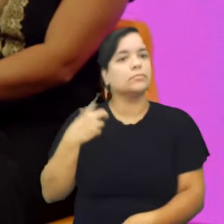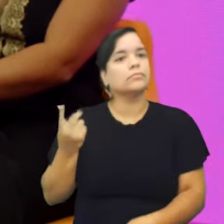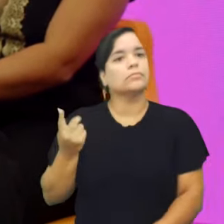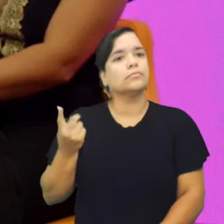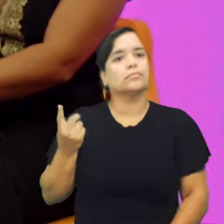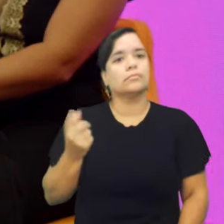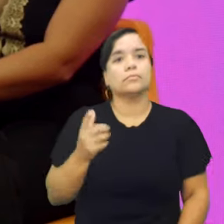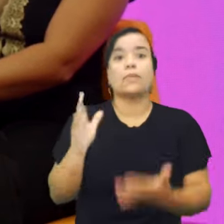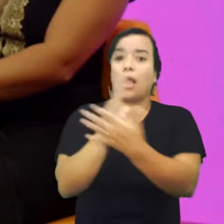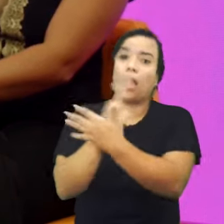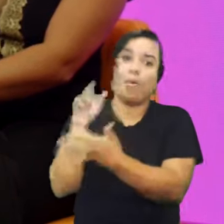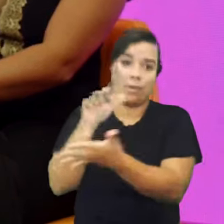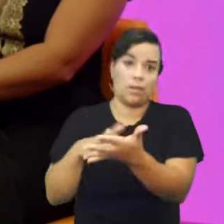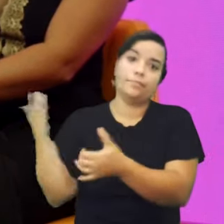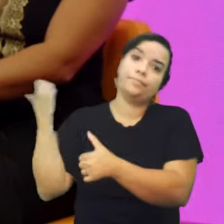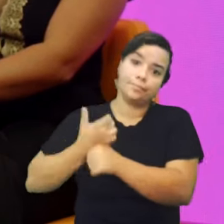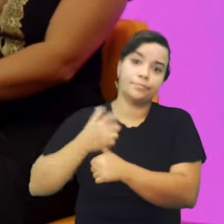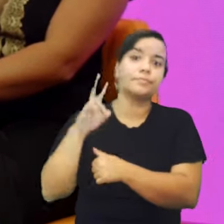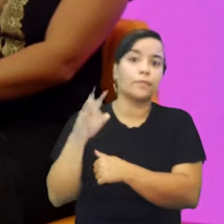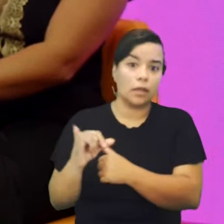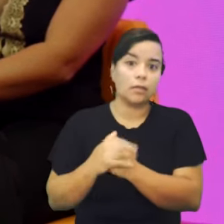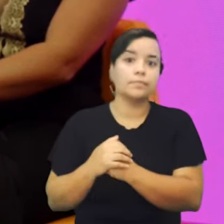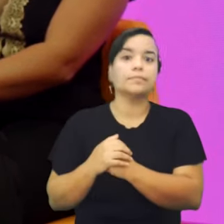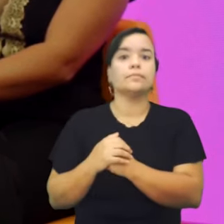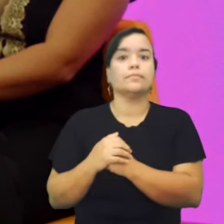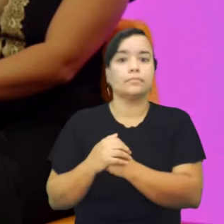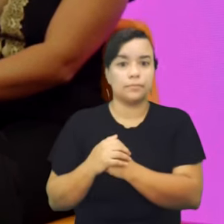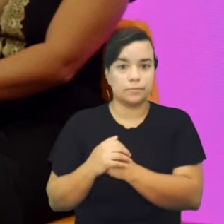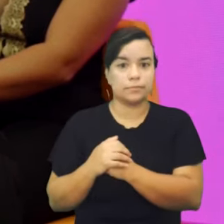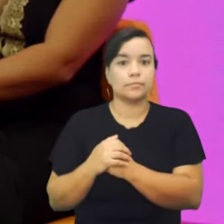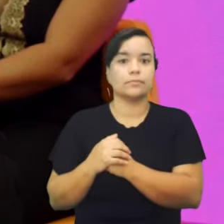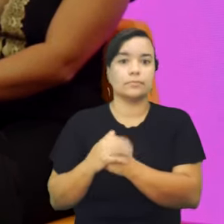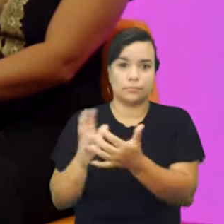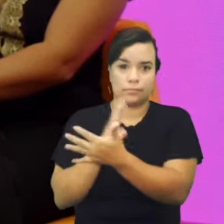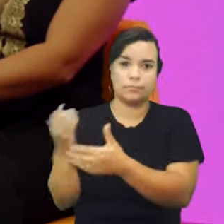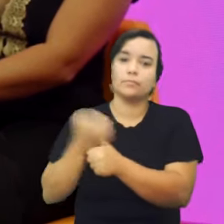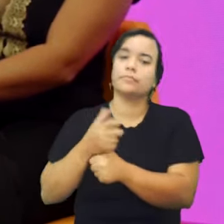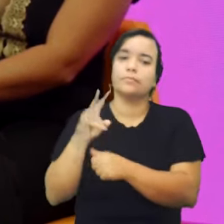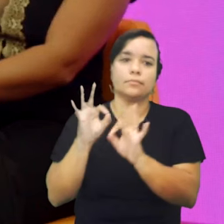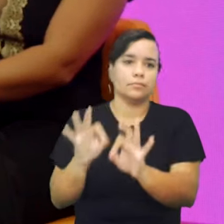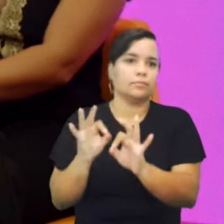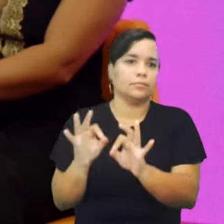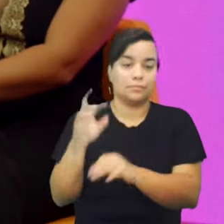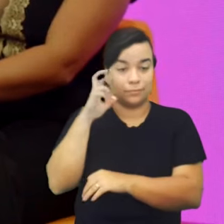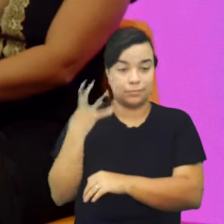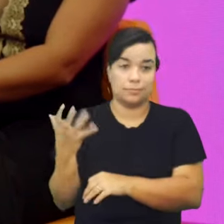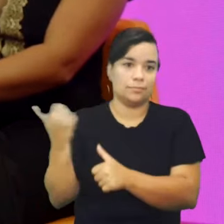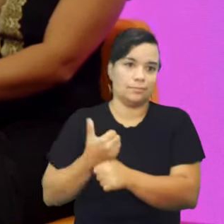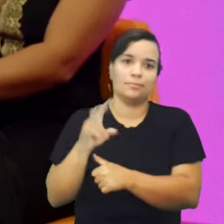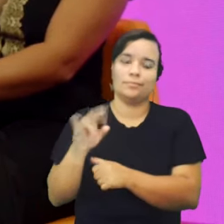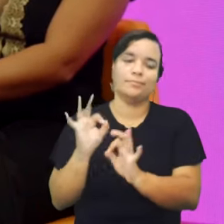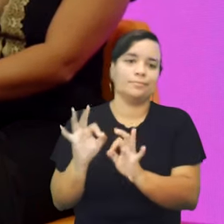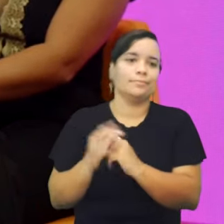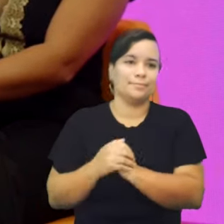Seremos as atividades repetitivas, né? Serão substituídas pela inteligência artificial